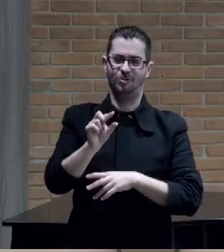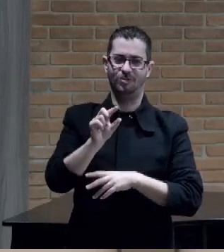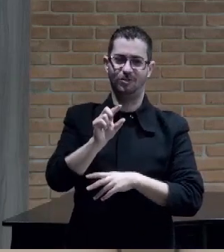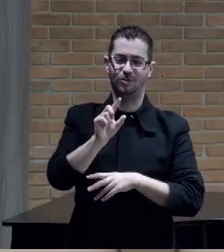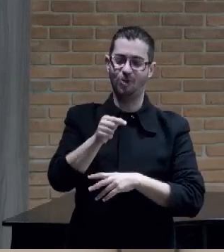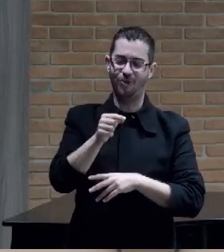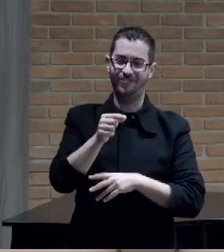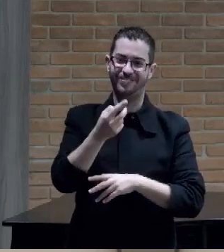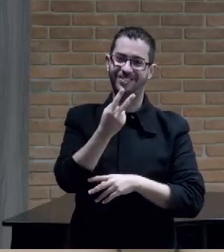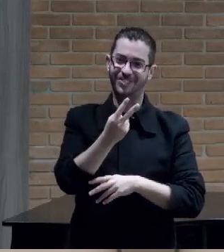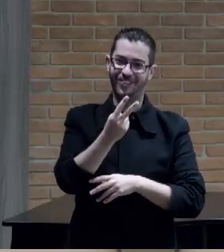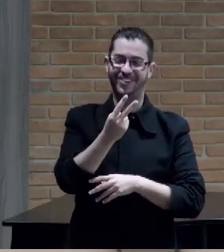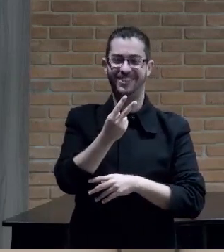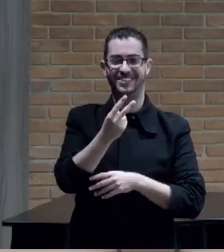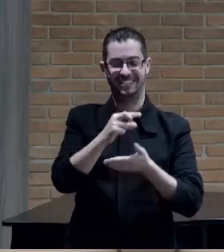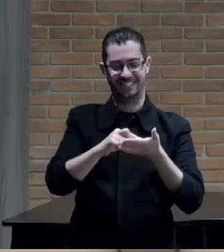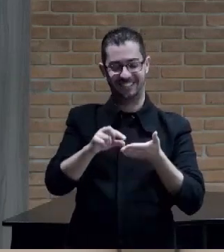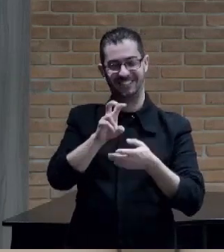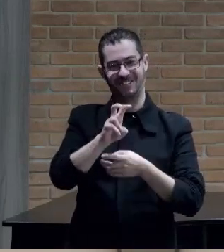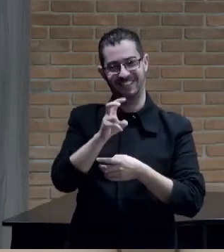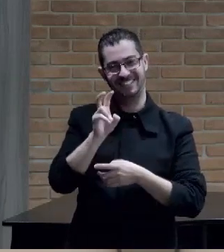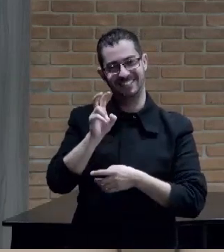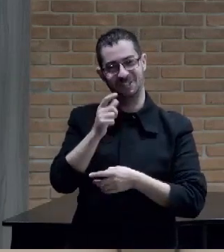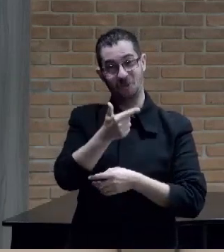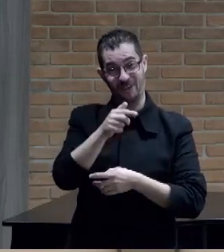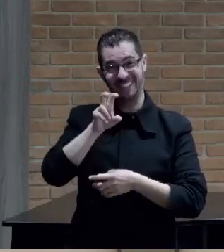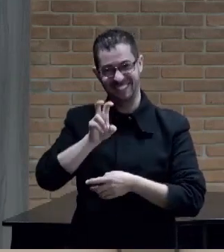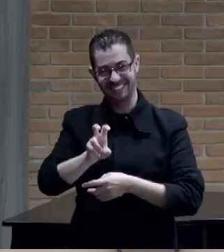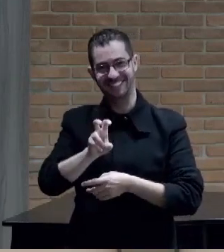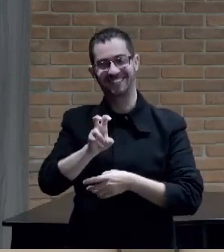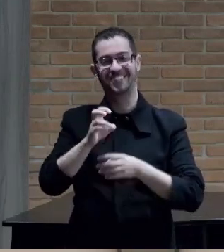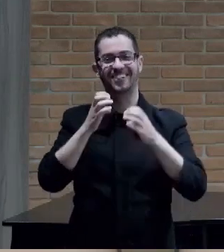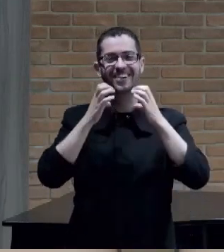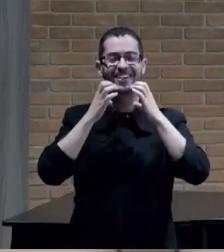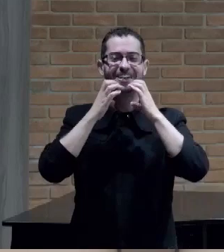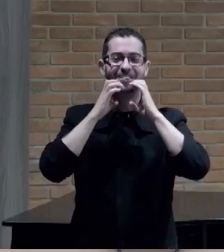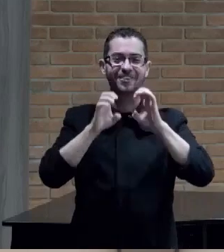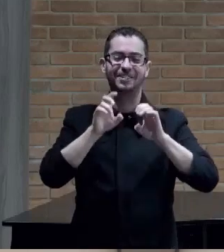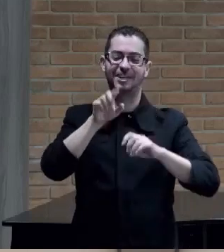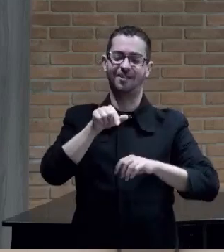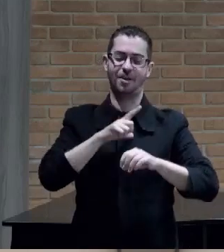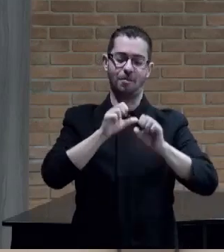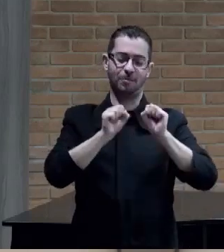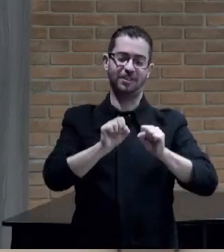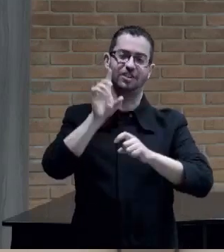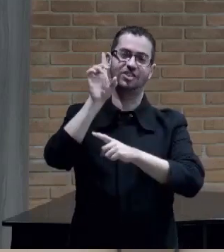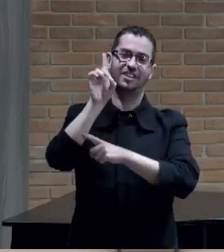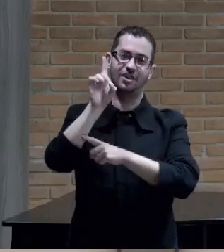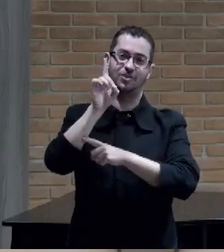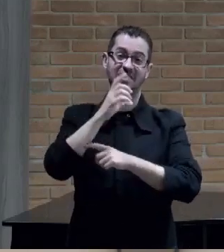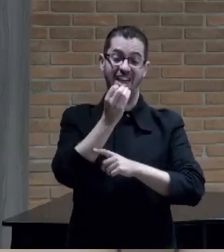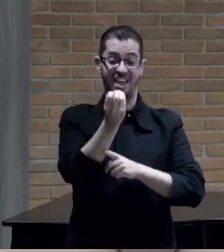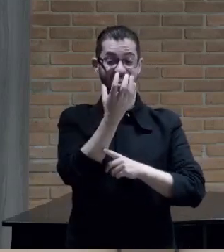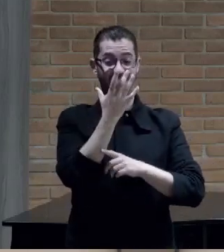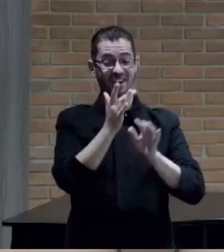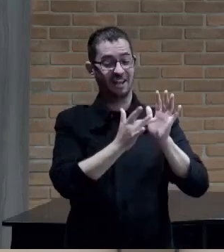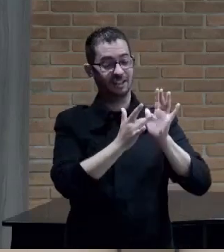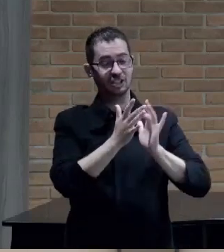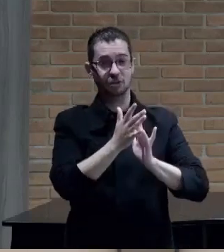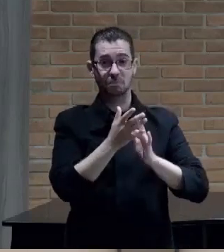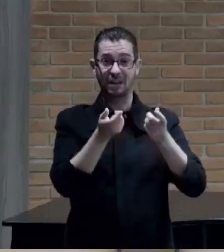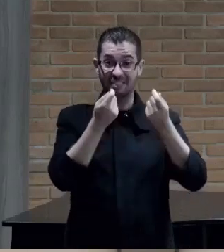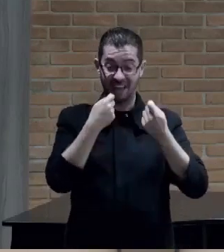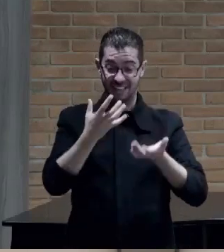que o Evangelho é o poder de Deus revelado em Cristo para te trazer redenção, liberdade da